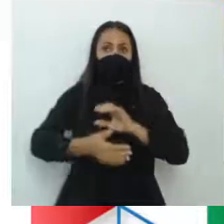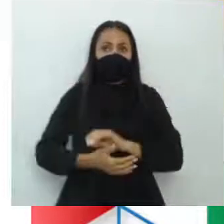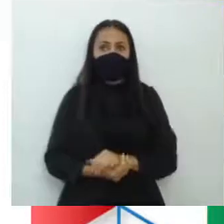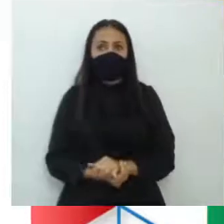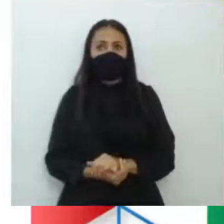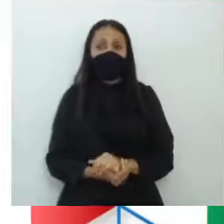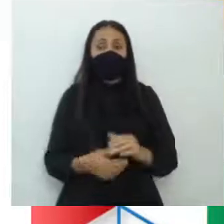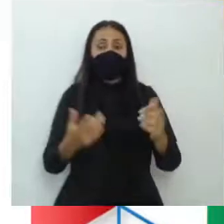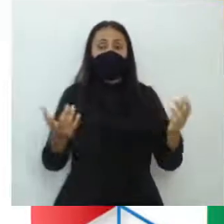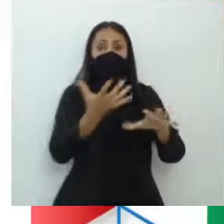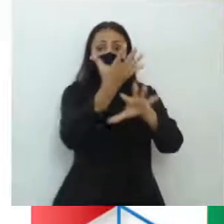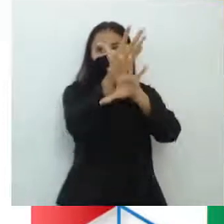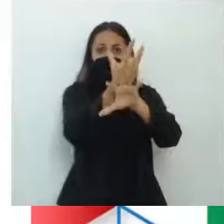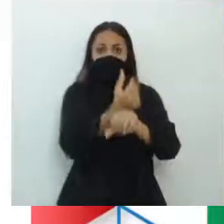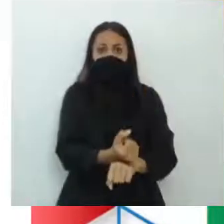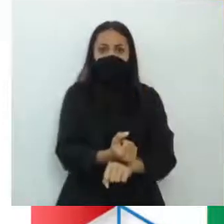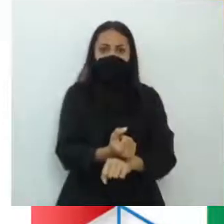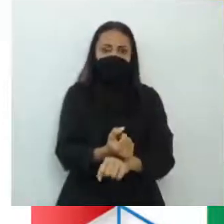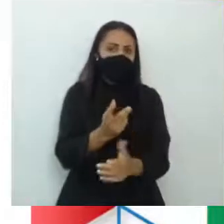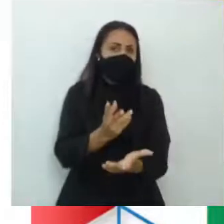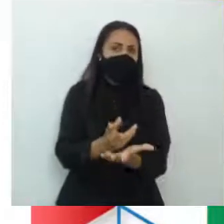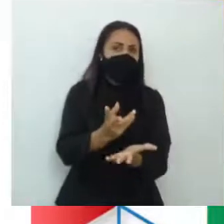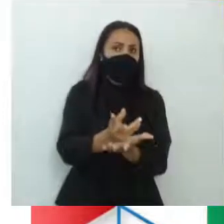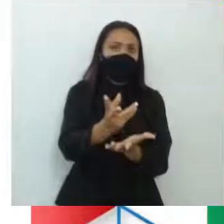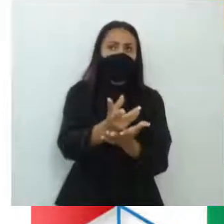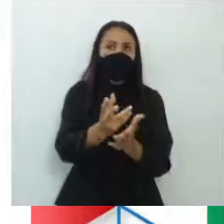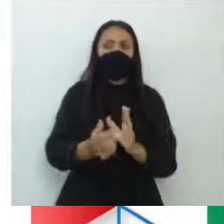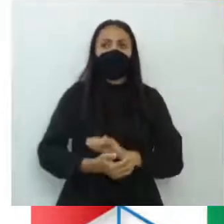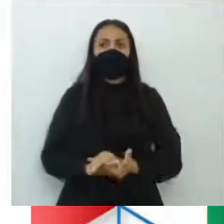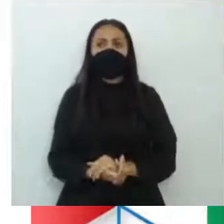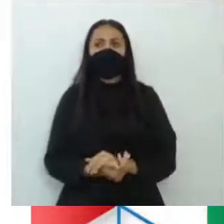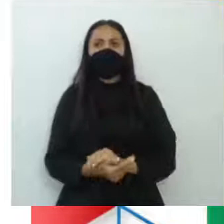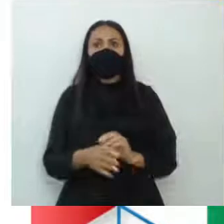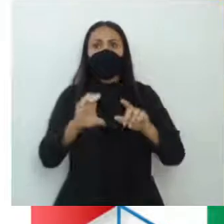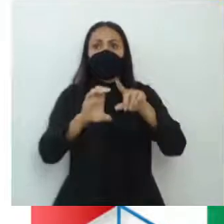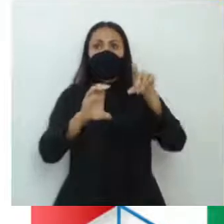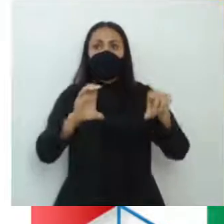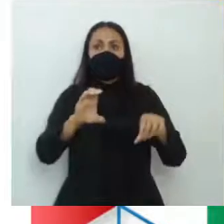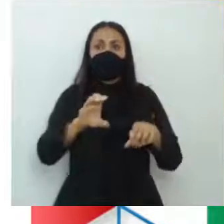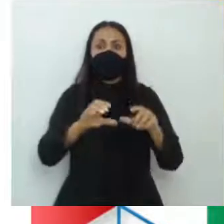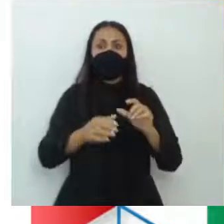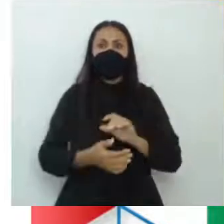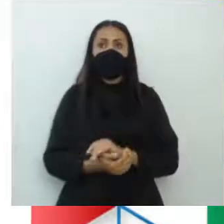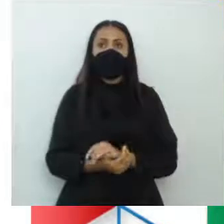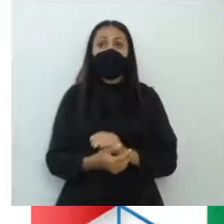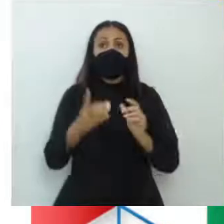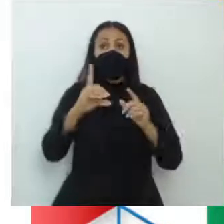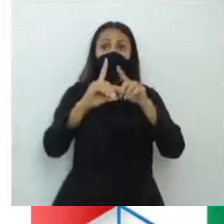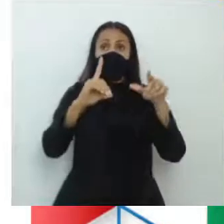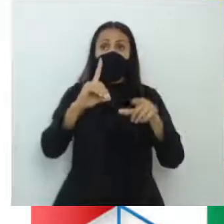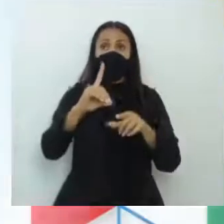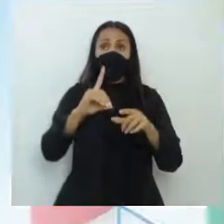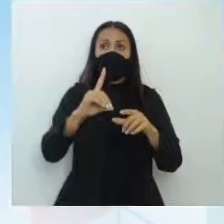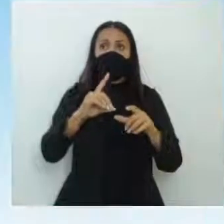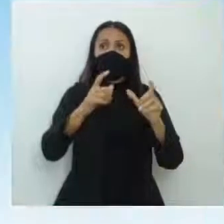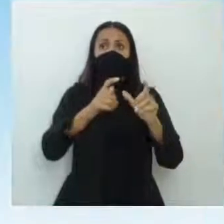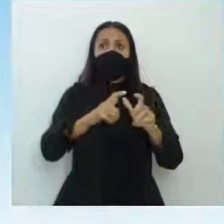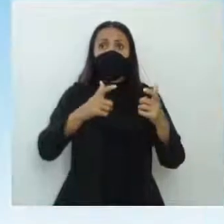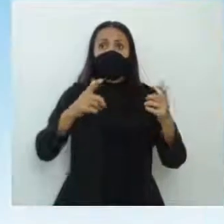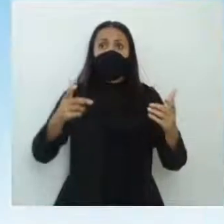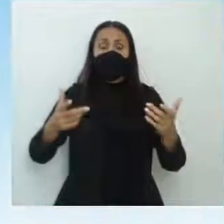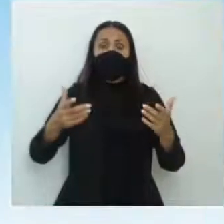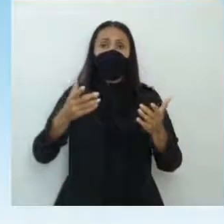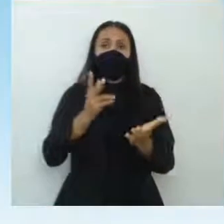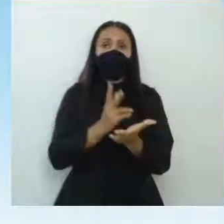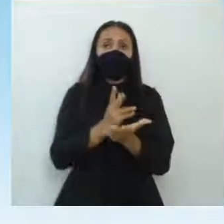Letra C, secas prolongadas. Letra E, no caso a letra D, aumento da frequência e